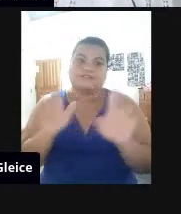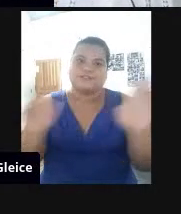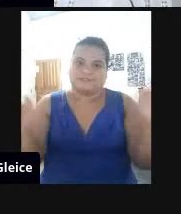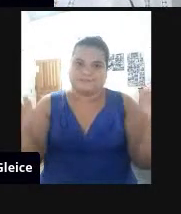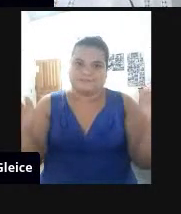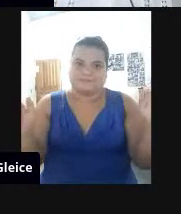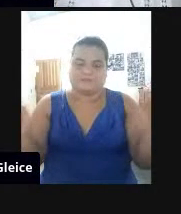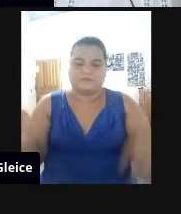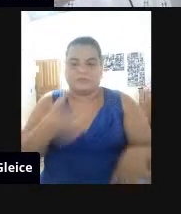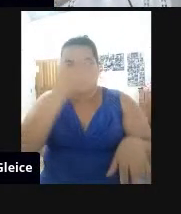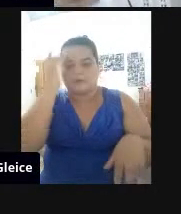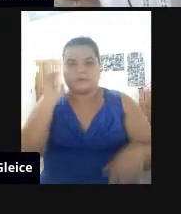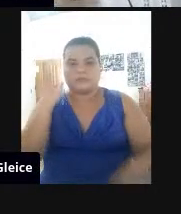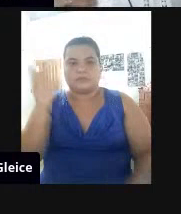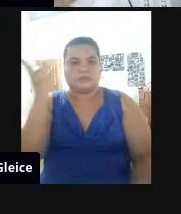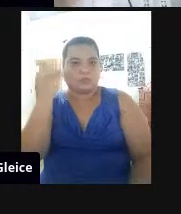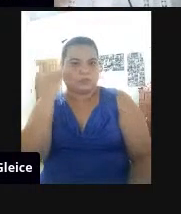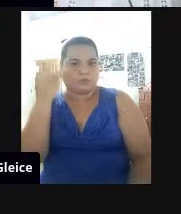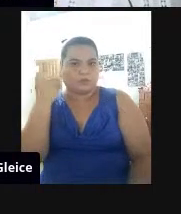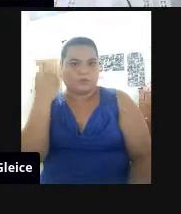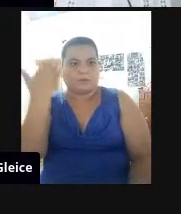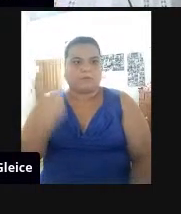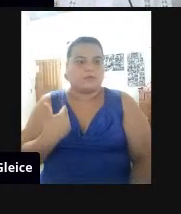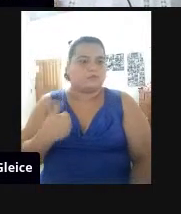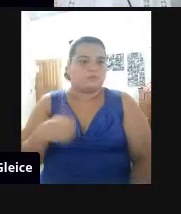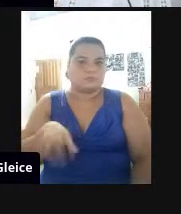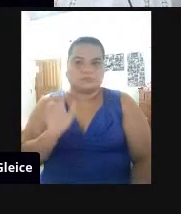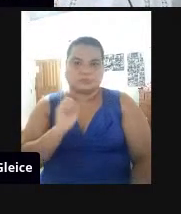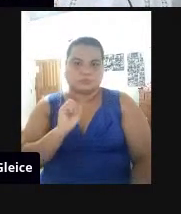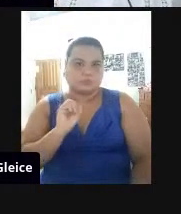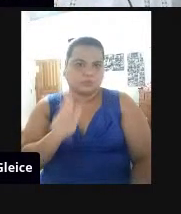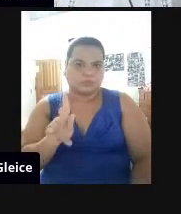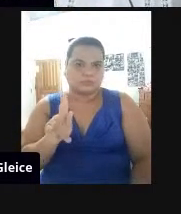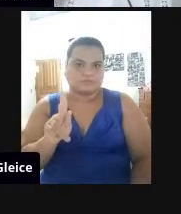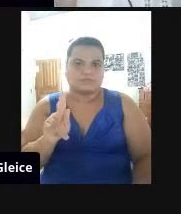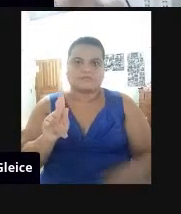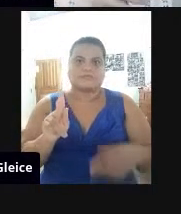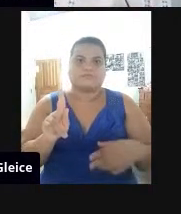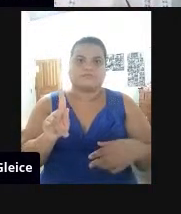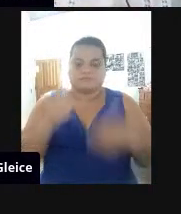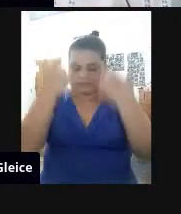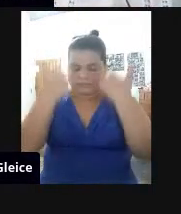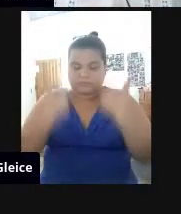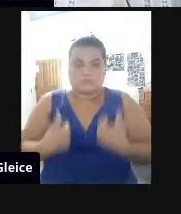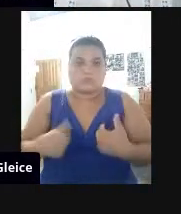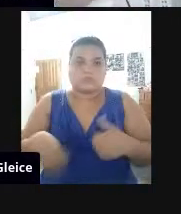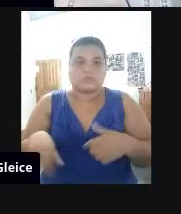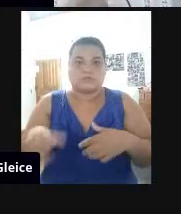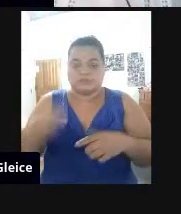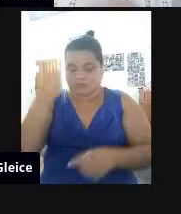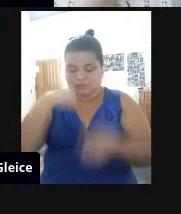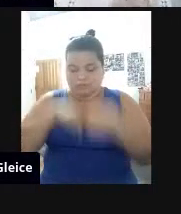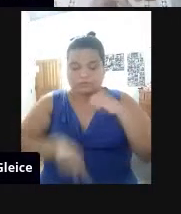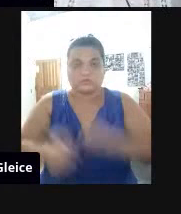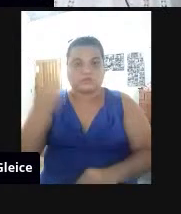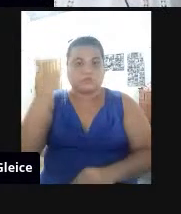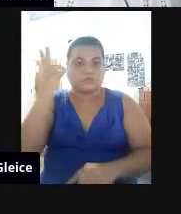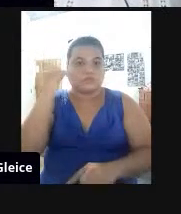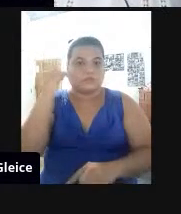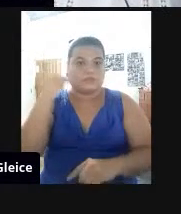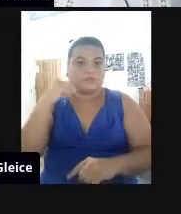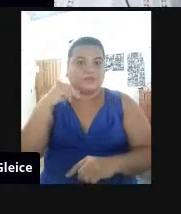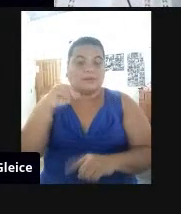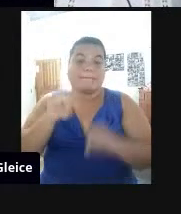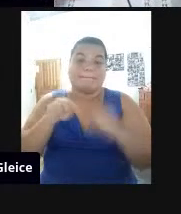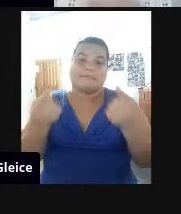consegue eliminar. Nós temos um sistema funcionante de detoxificação, mas indivíduos com autismo, muito provavelmente